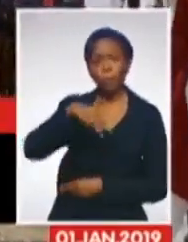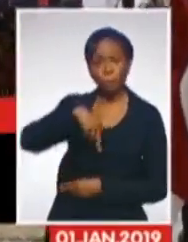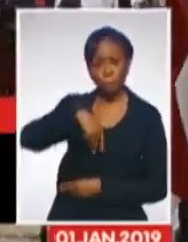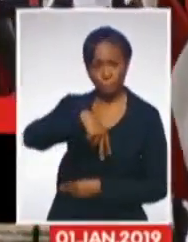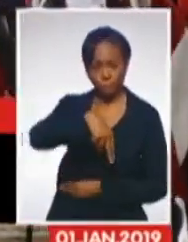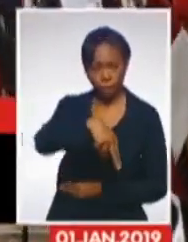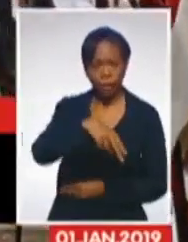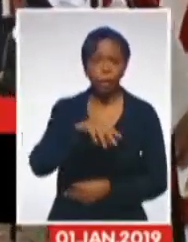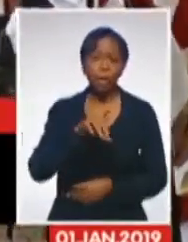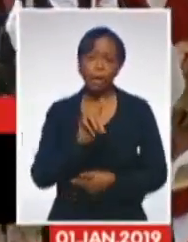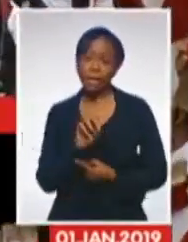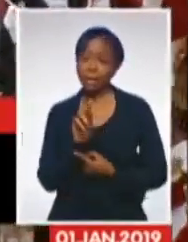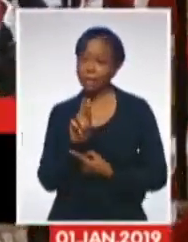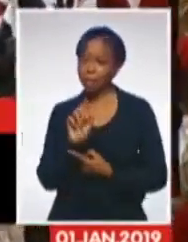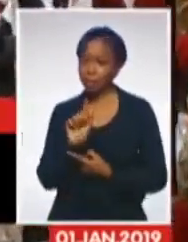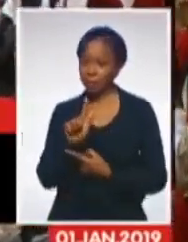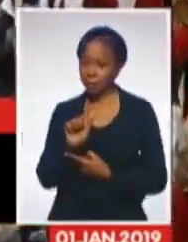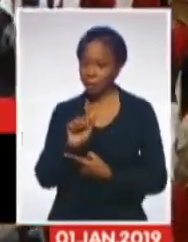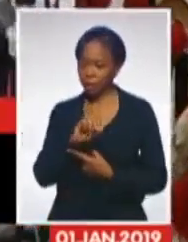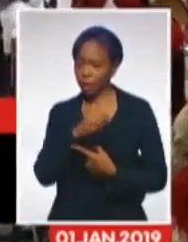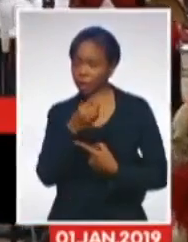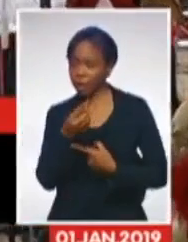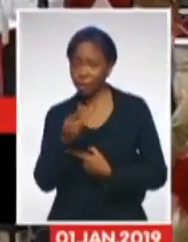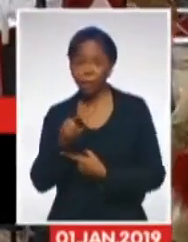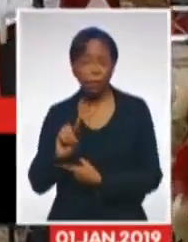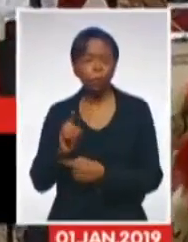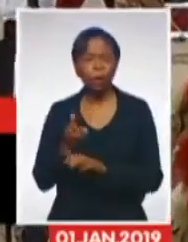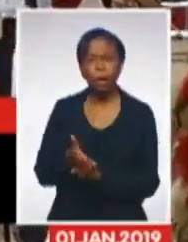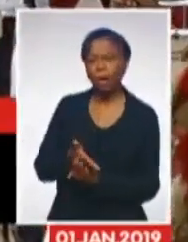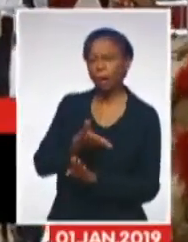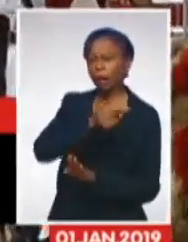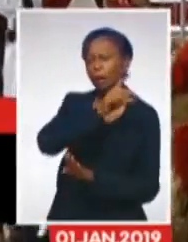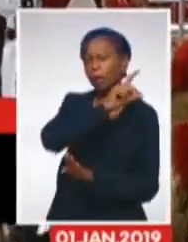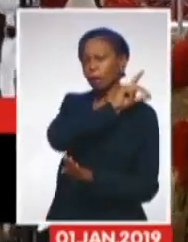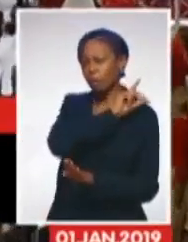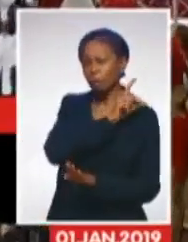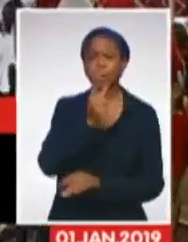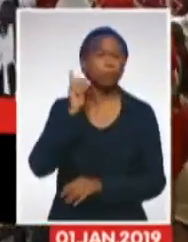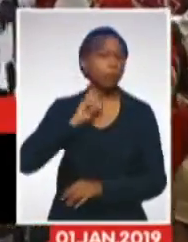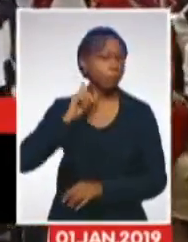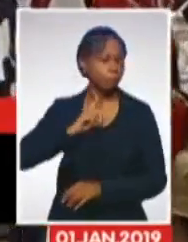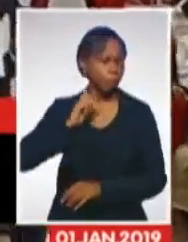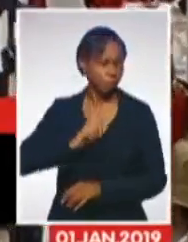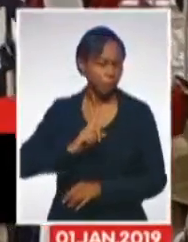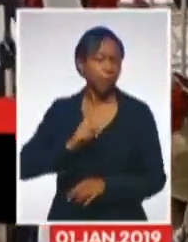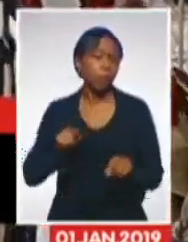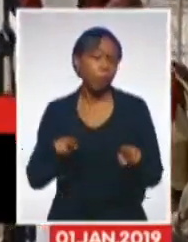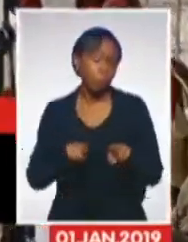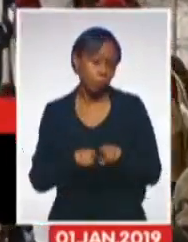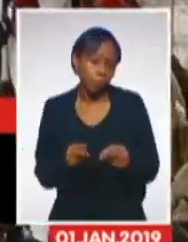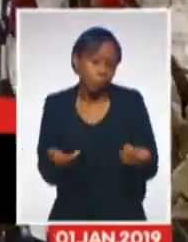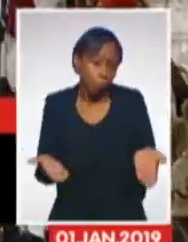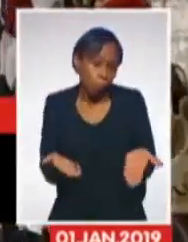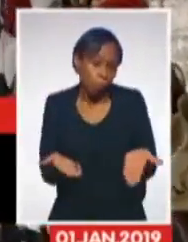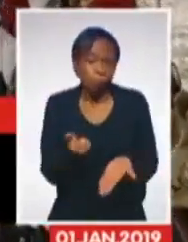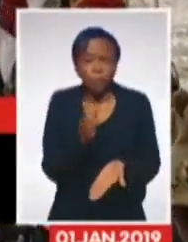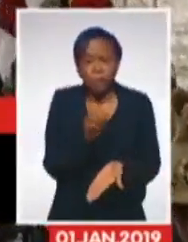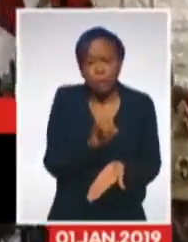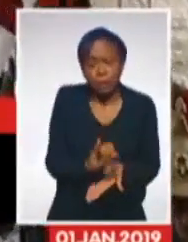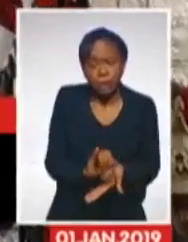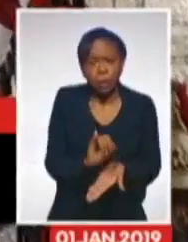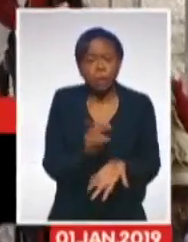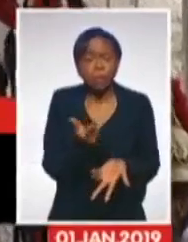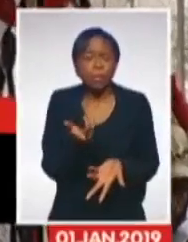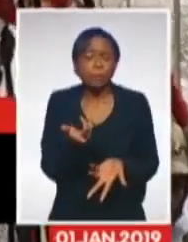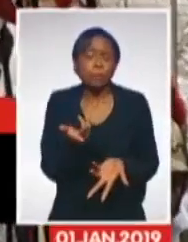da Inconfidência são anteriores à Inconfidência Mineira e são usados hoje na capital em casos de manifestações onde há grande